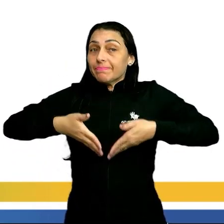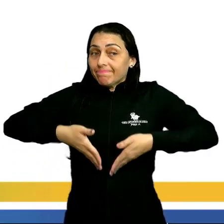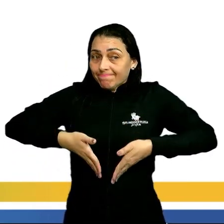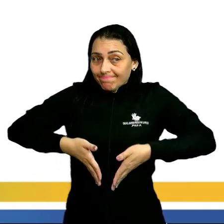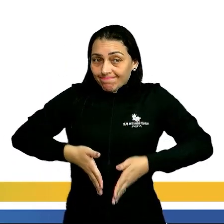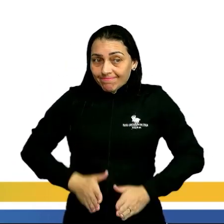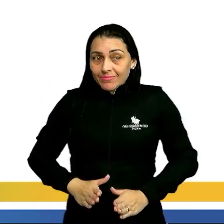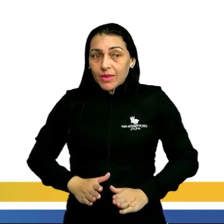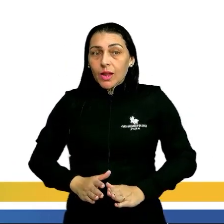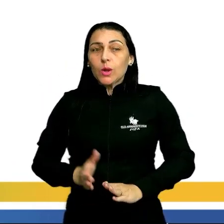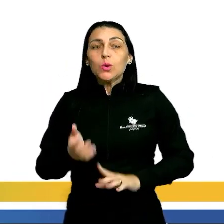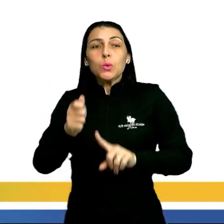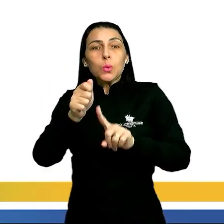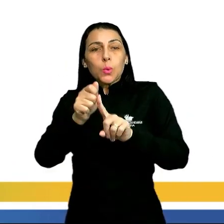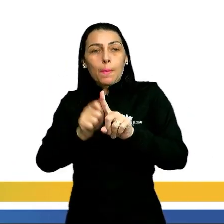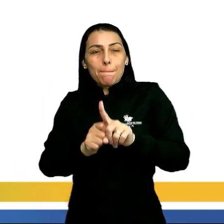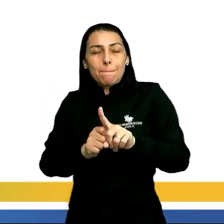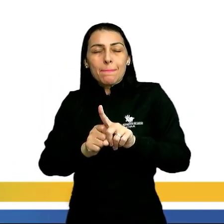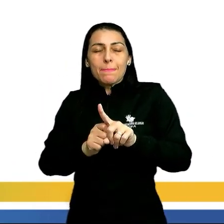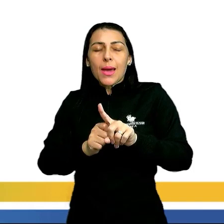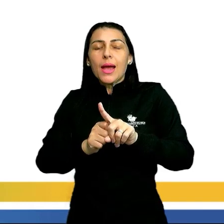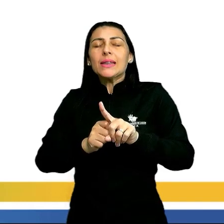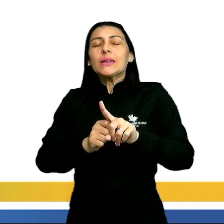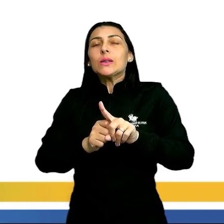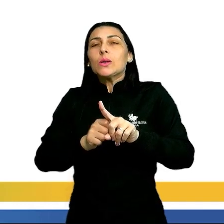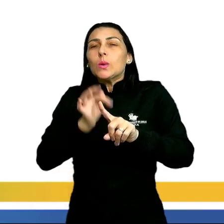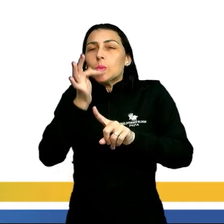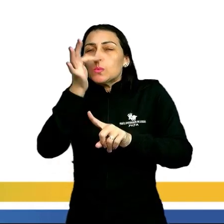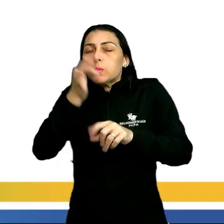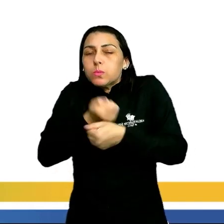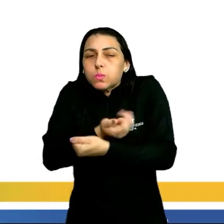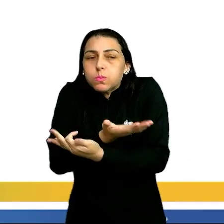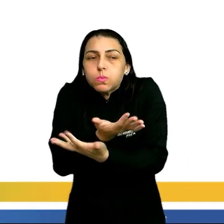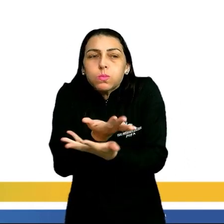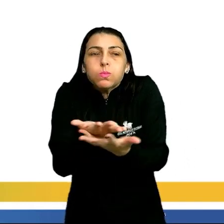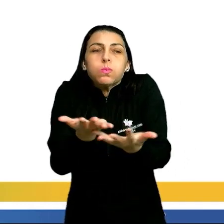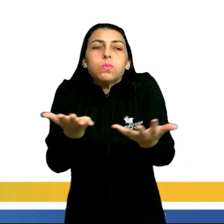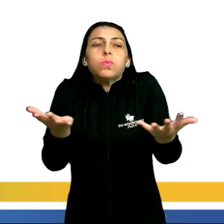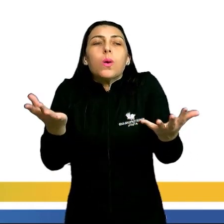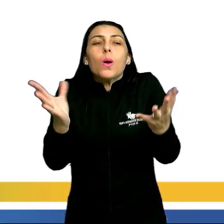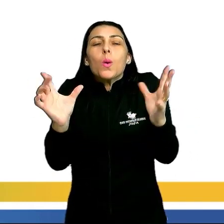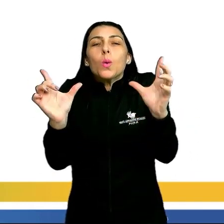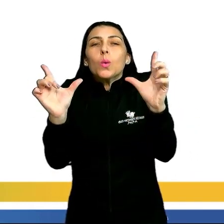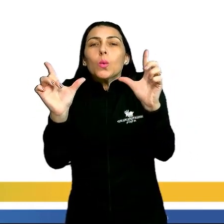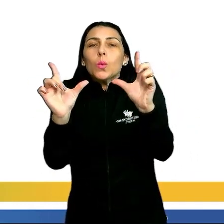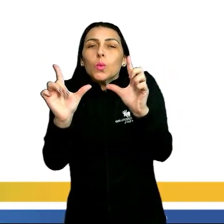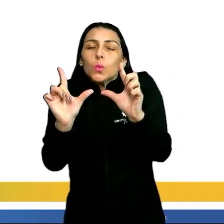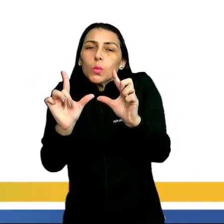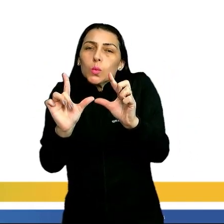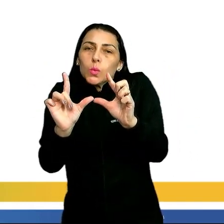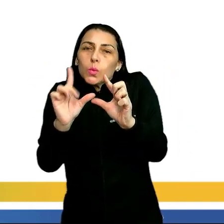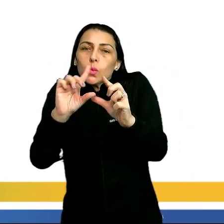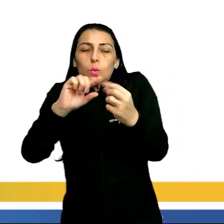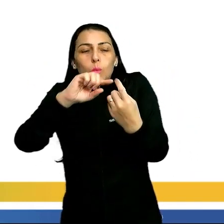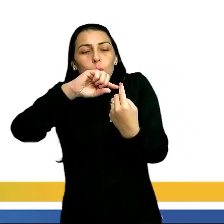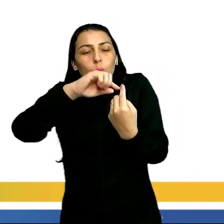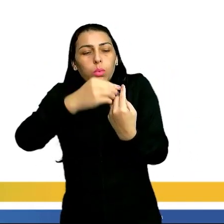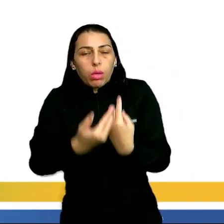Mágoas. Quando nasci, no mês de tantas flores, todas murcharam,